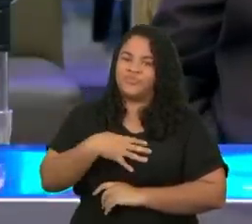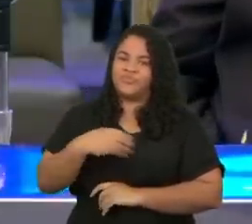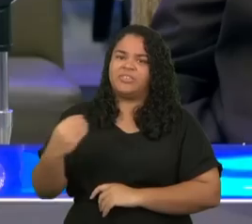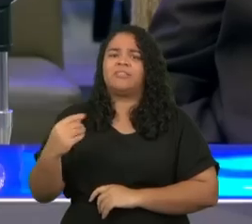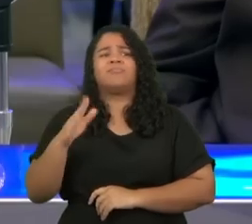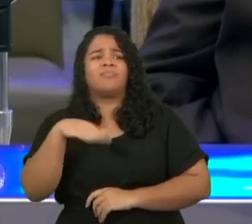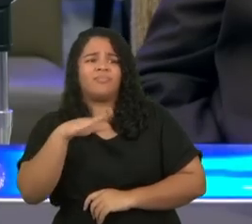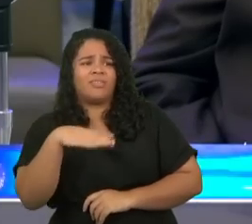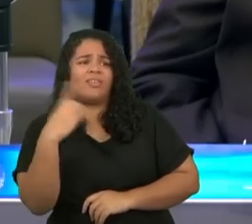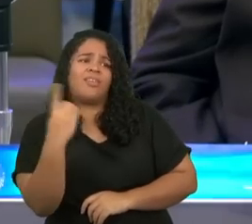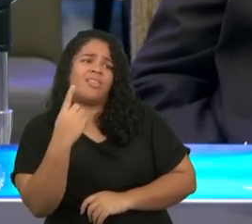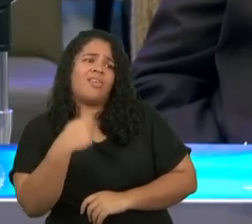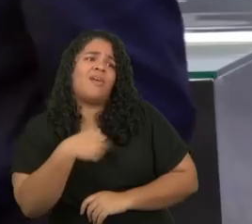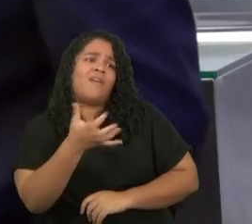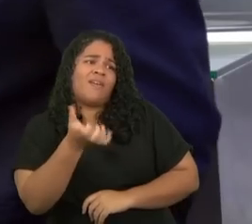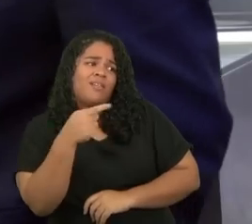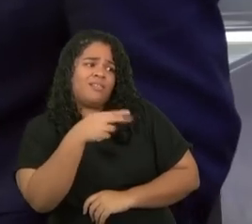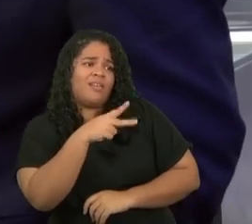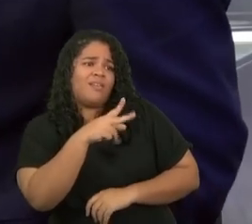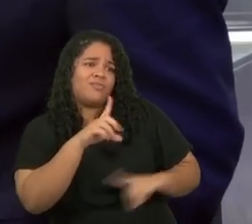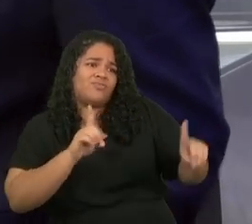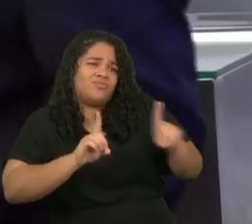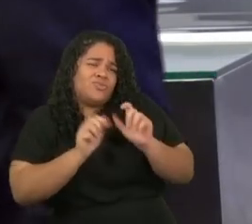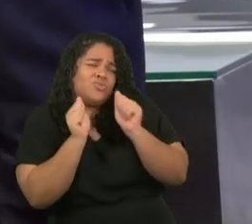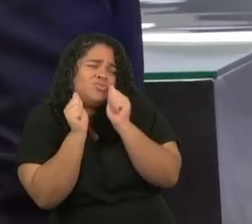é por isso que acontece as coisas irmão